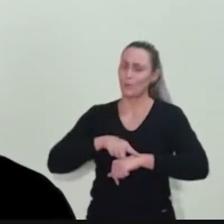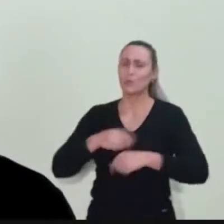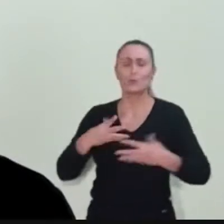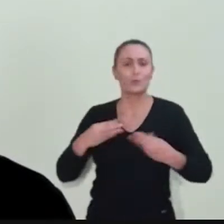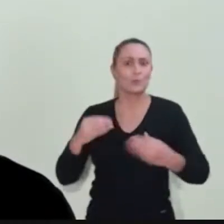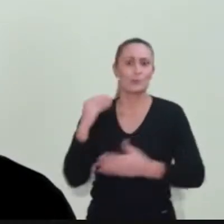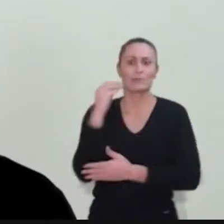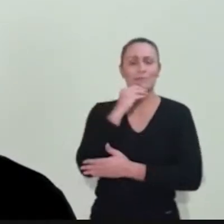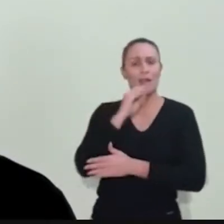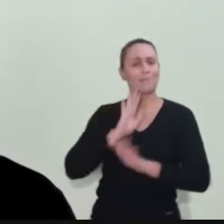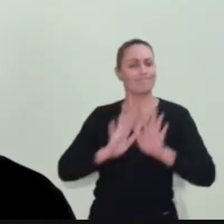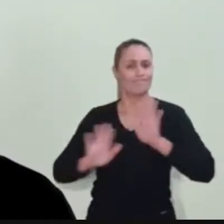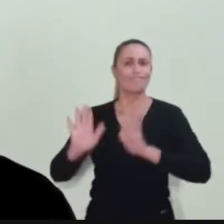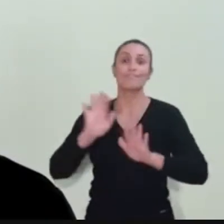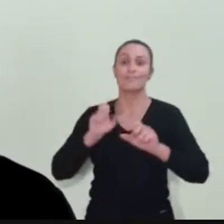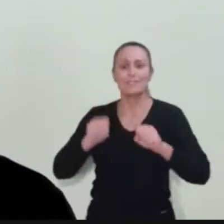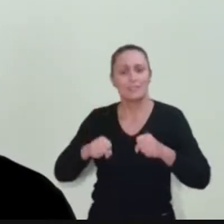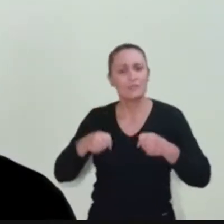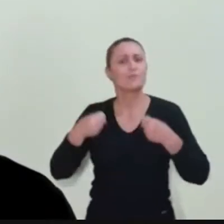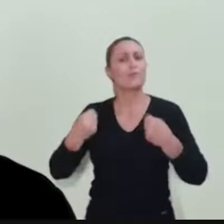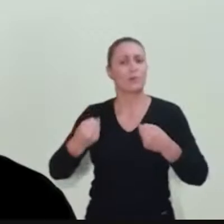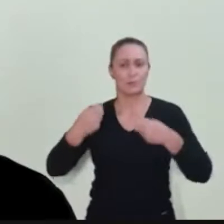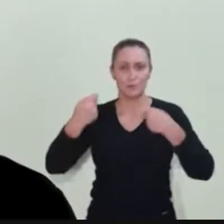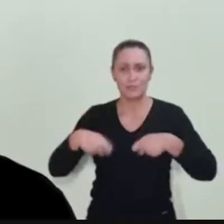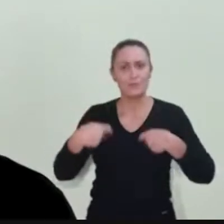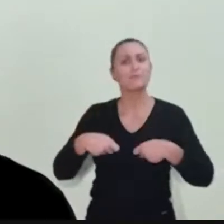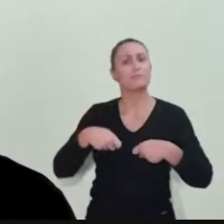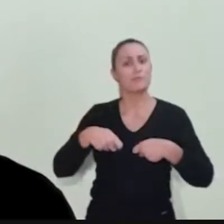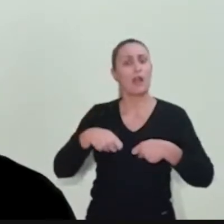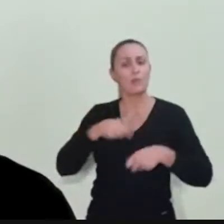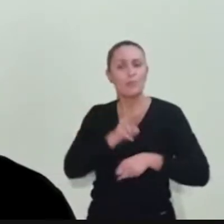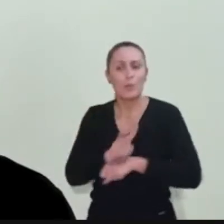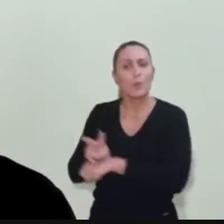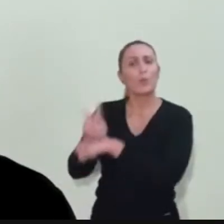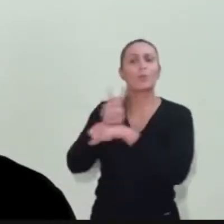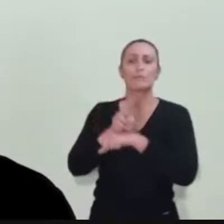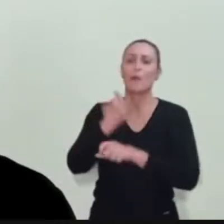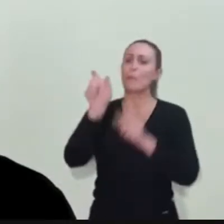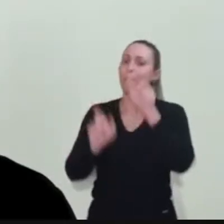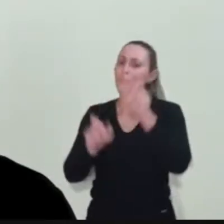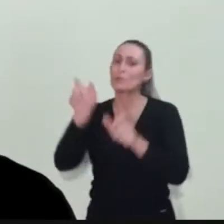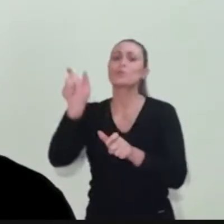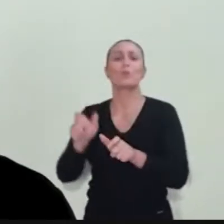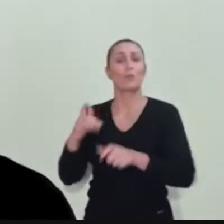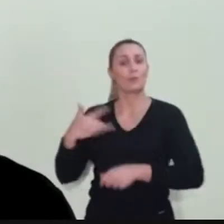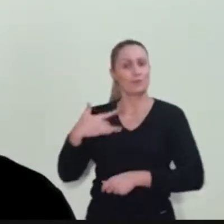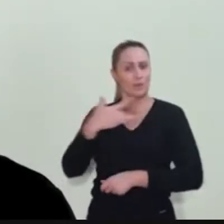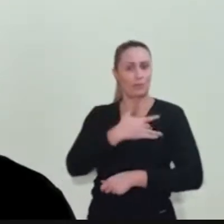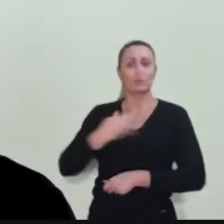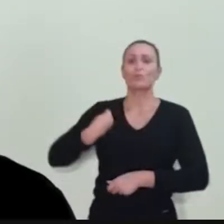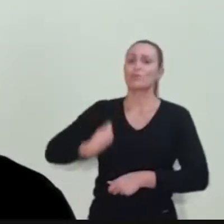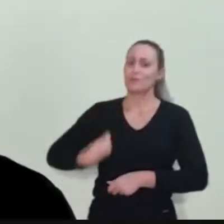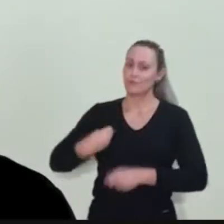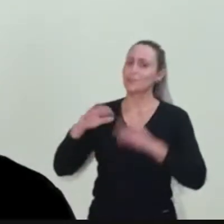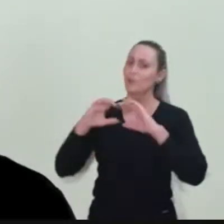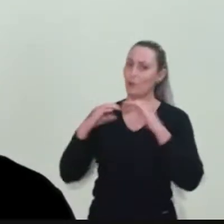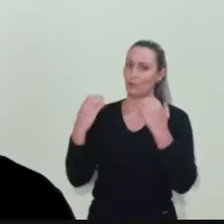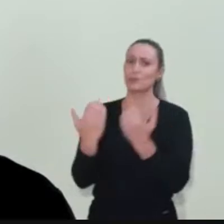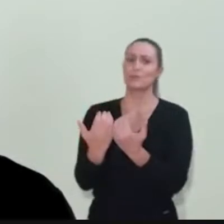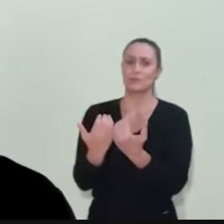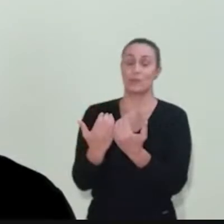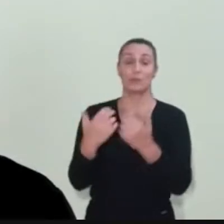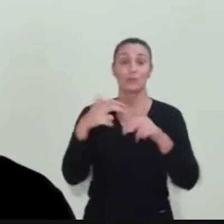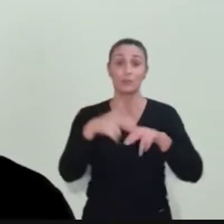muito delicado, em que todos os esforços são necessários para preservar a integridade e a saúde da nossa